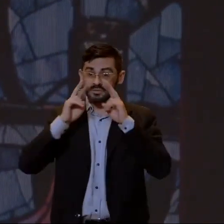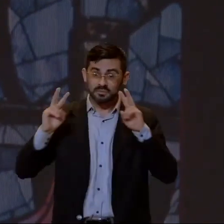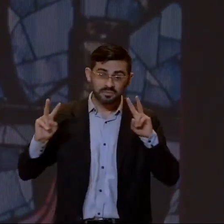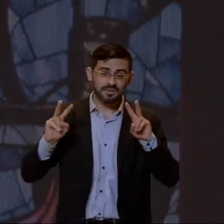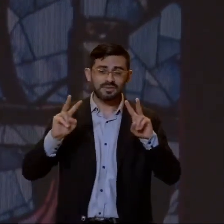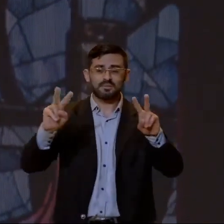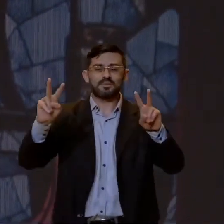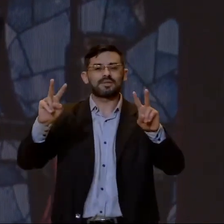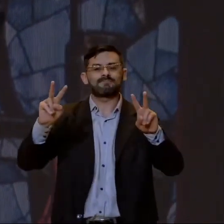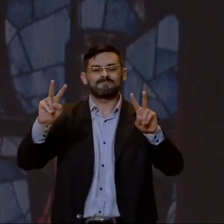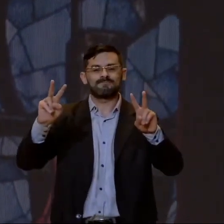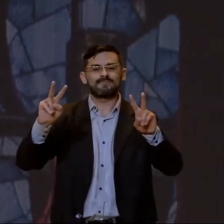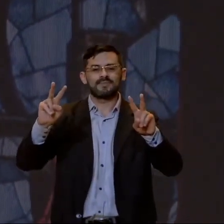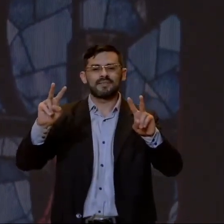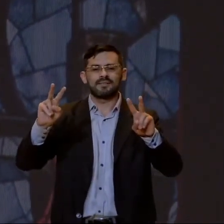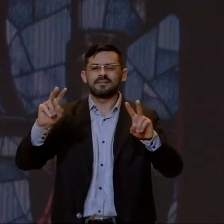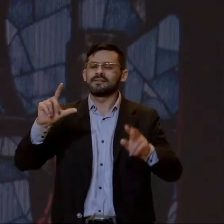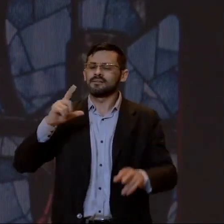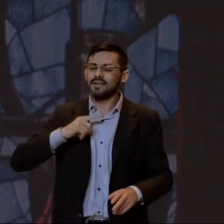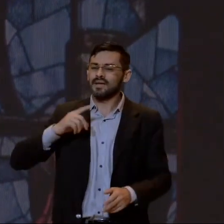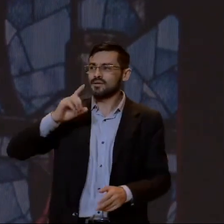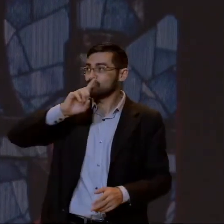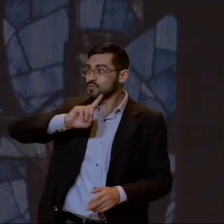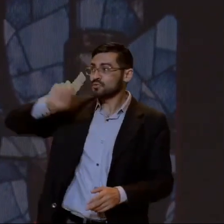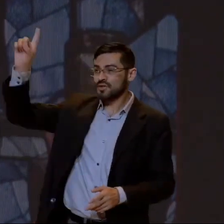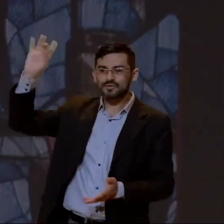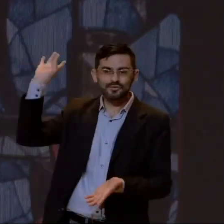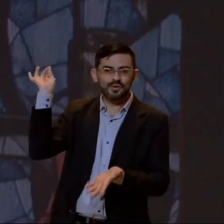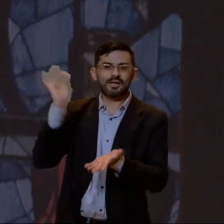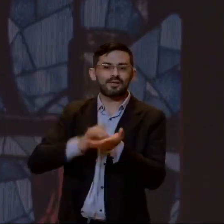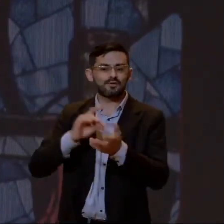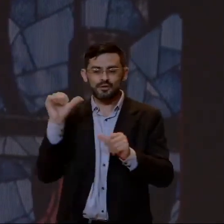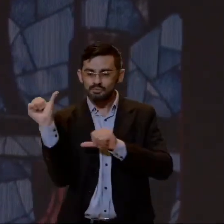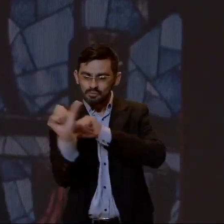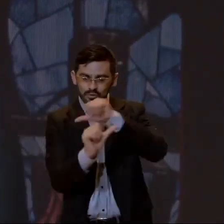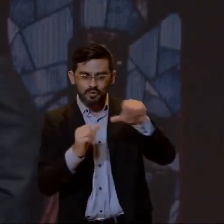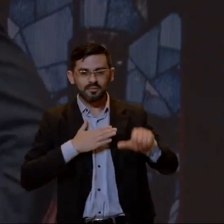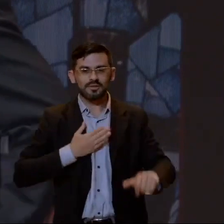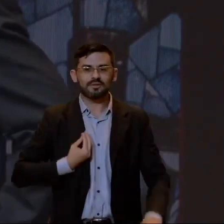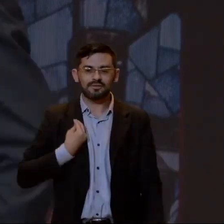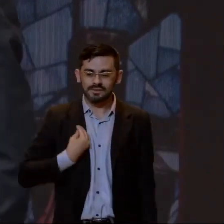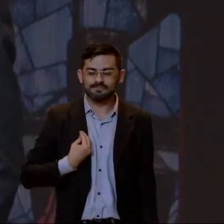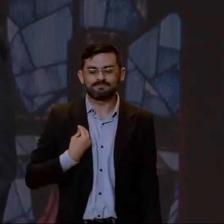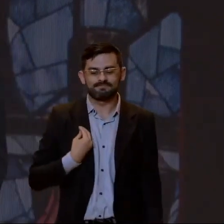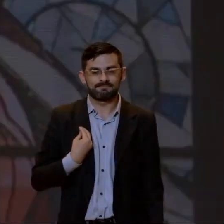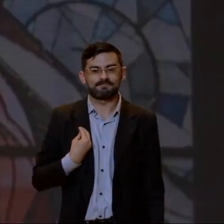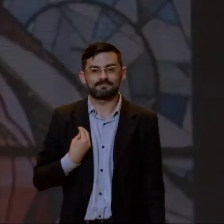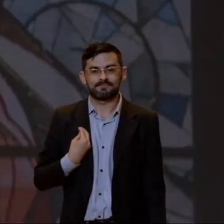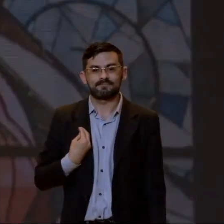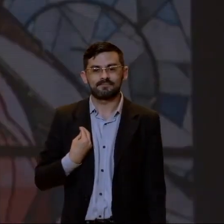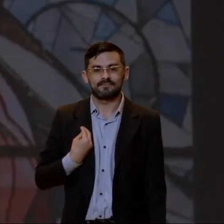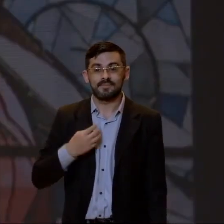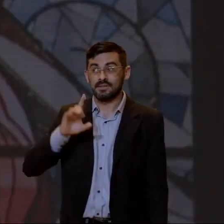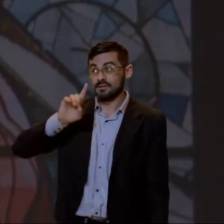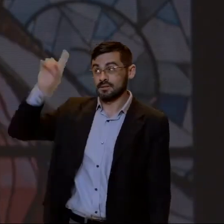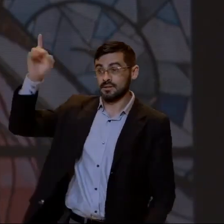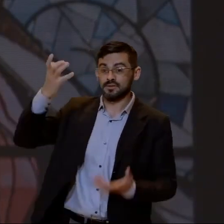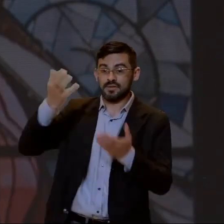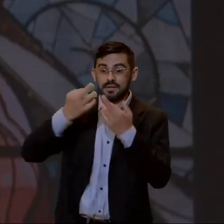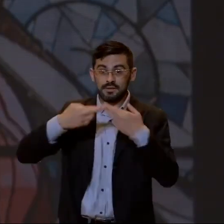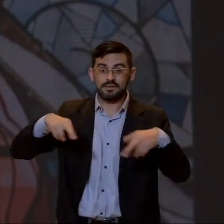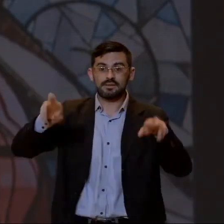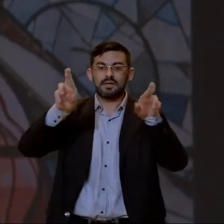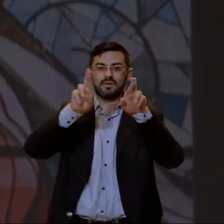testemunhar. Tem um Deus verdadeiro que muda a minha vida, que tem feito toda a diferença. Deus quer